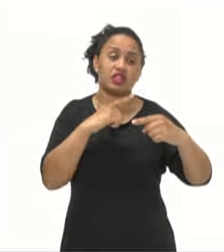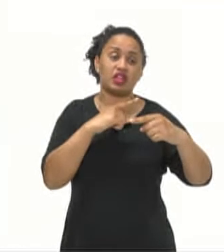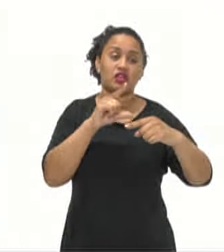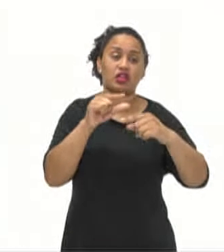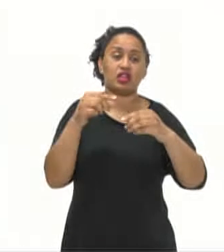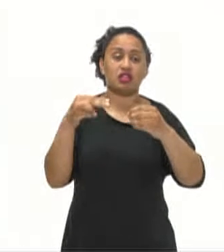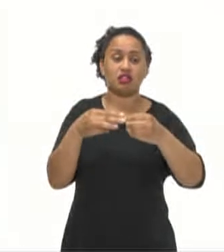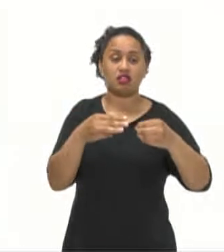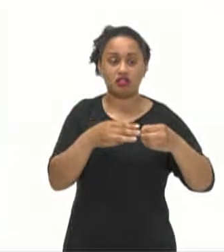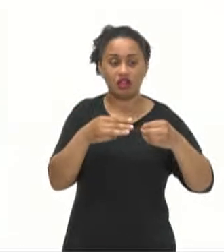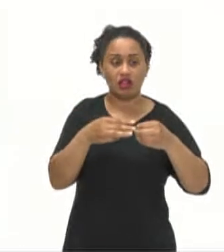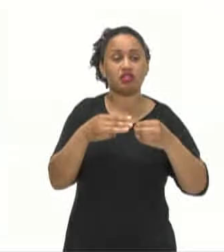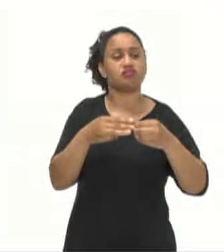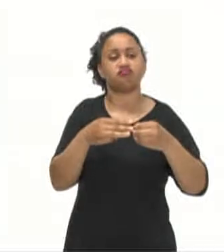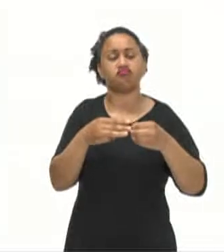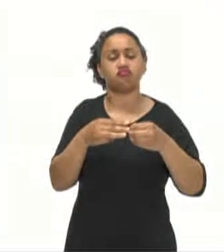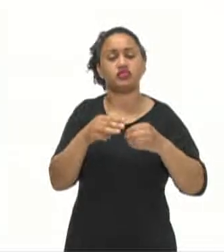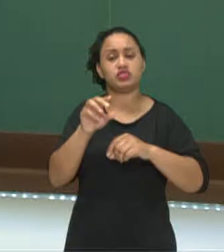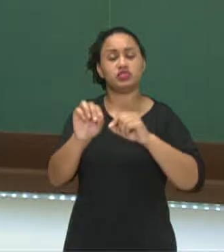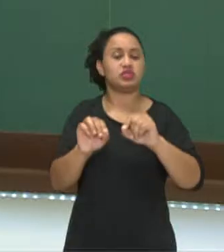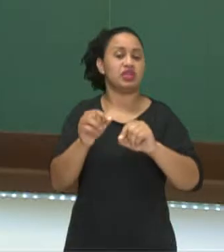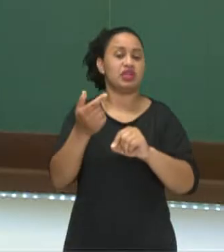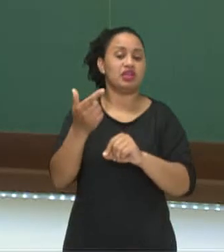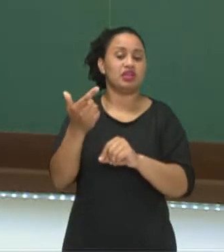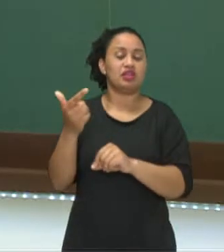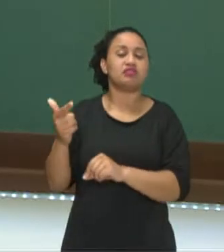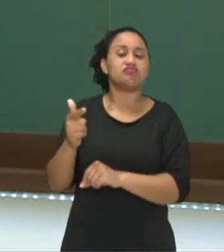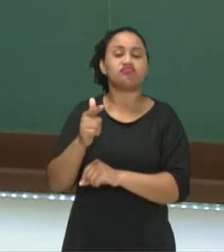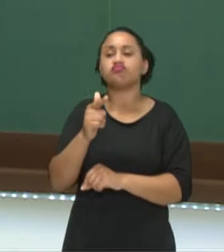células indiferenciadas, então elas não têm nenhuma